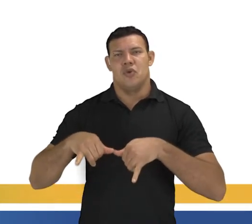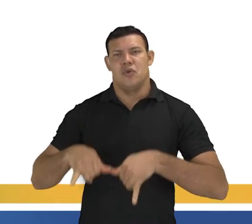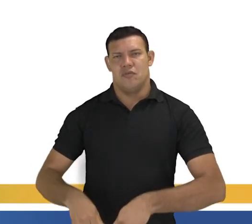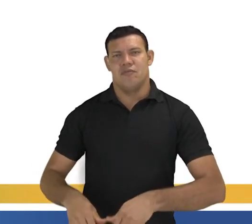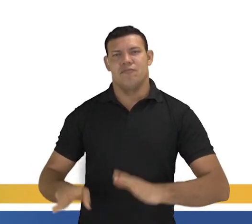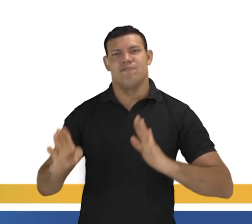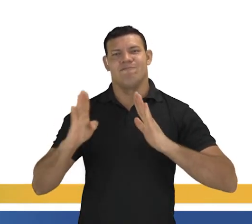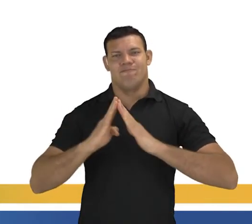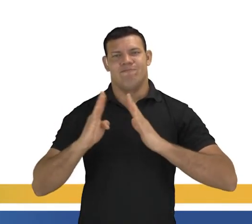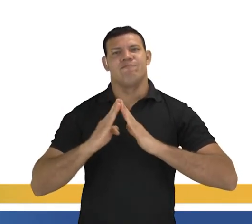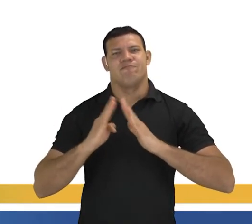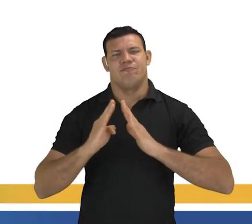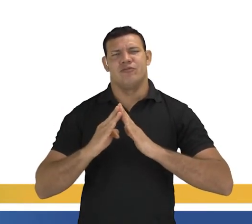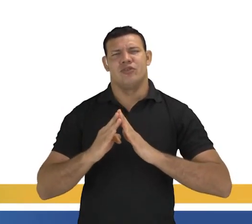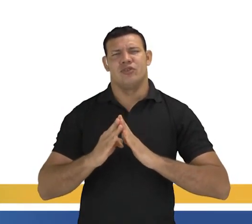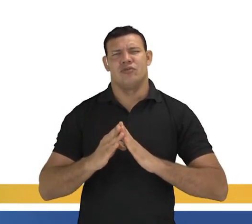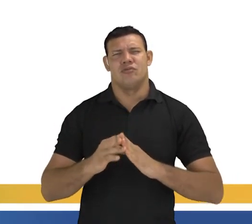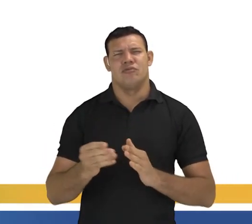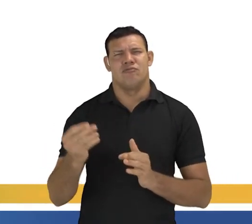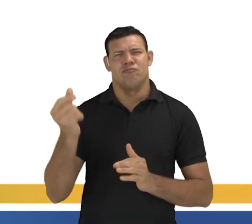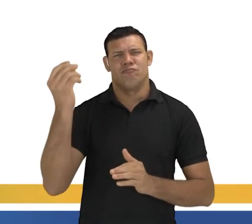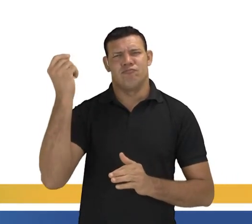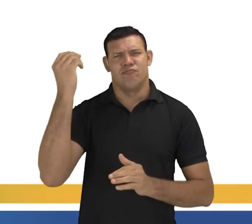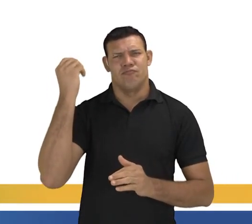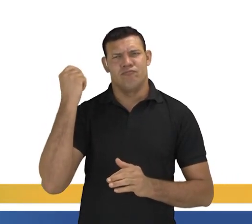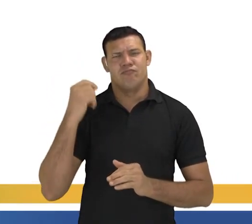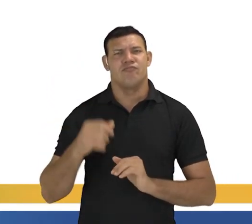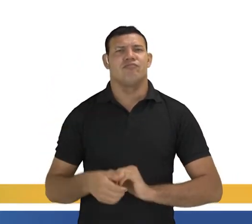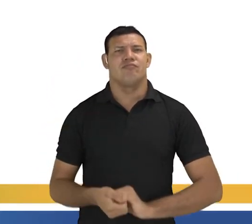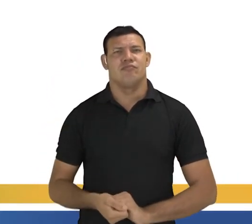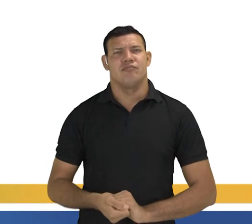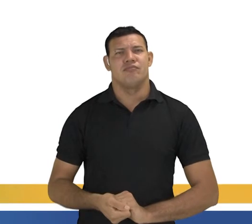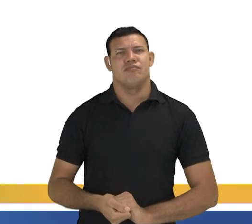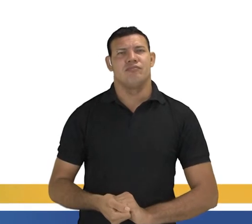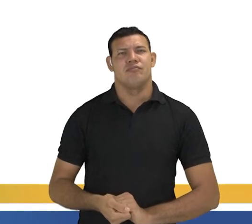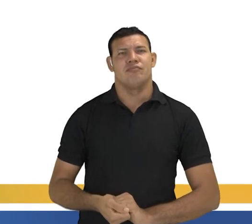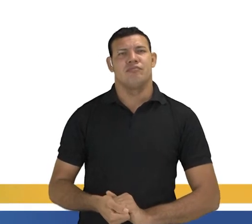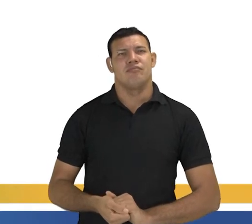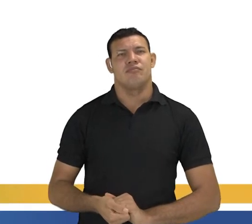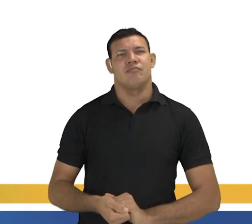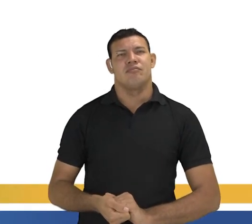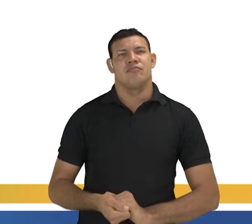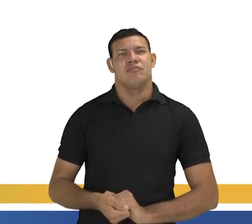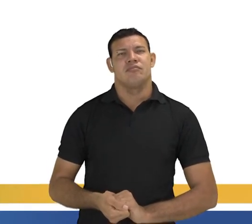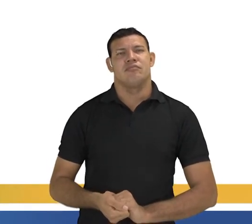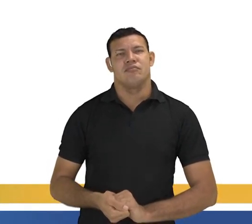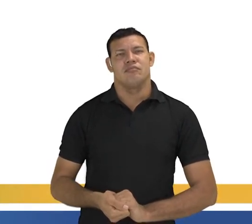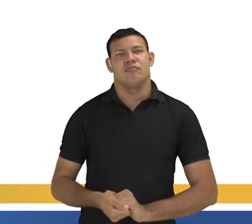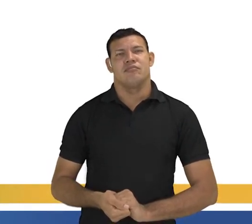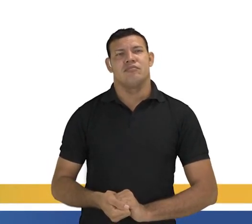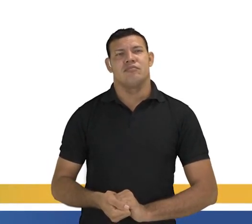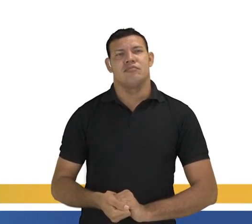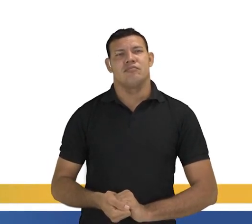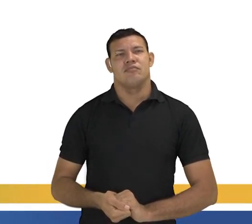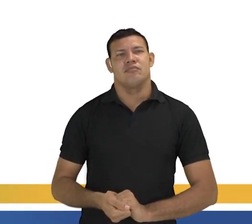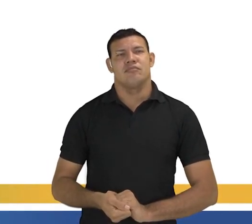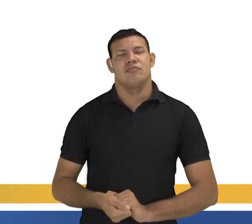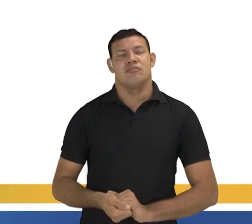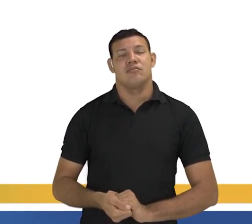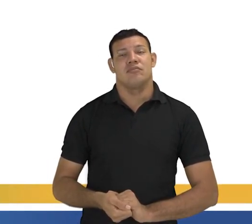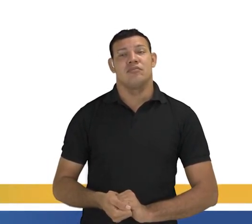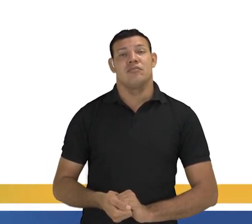eras, um período longo de tempo. Continuando. Oh, we try to reach you, but we haven't